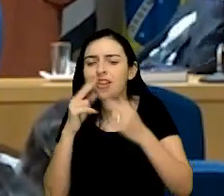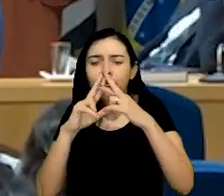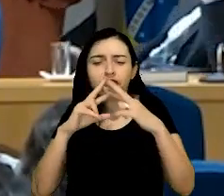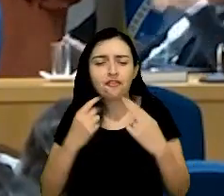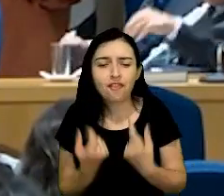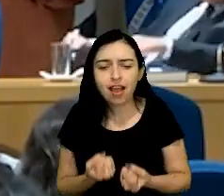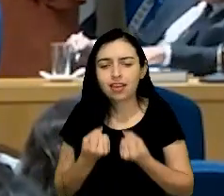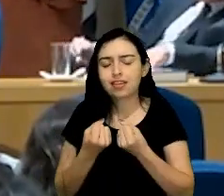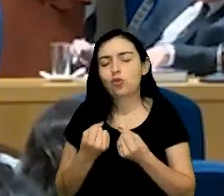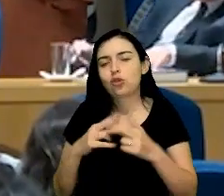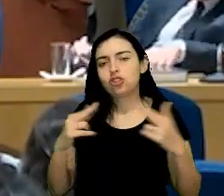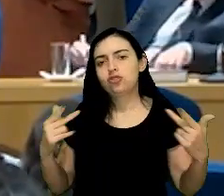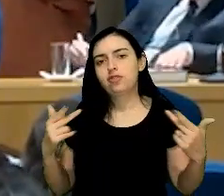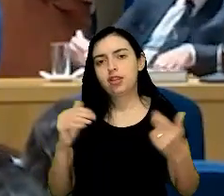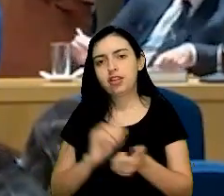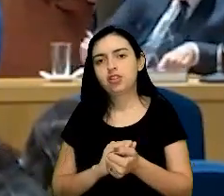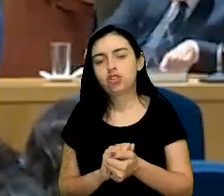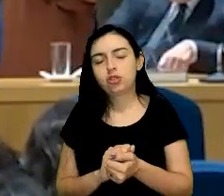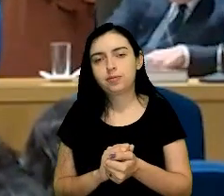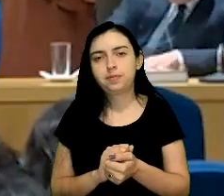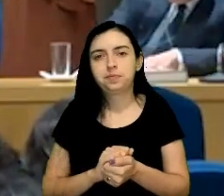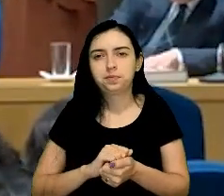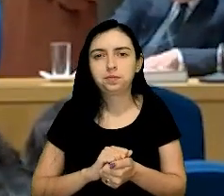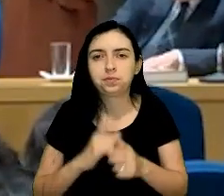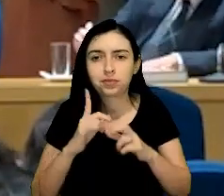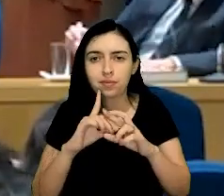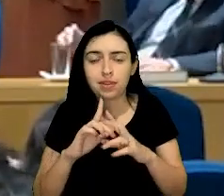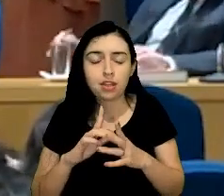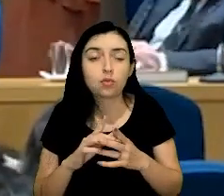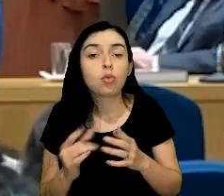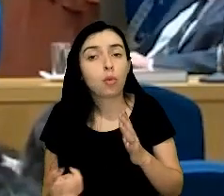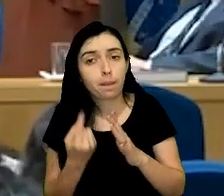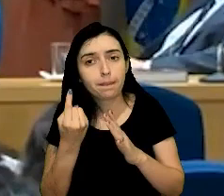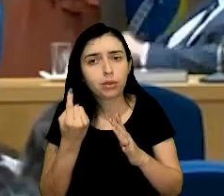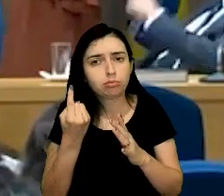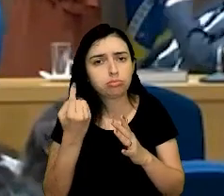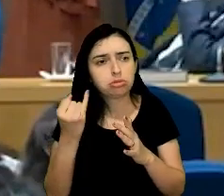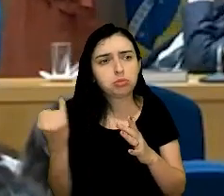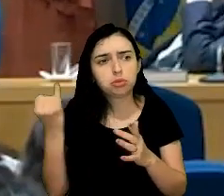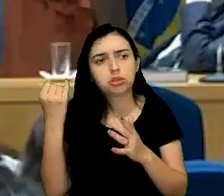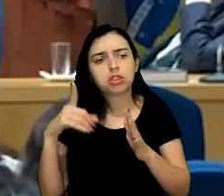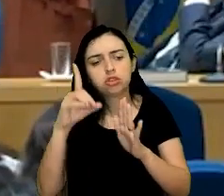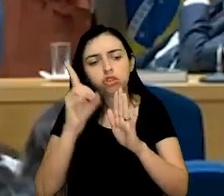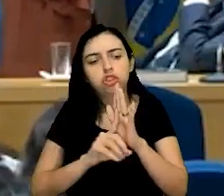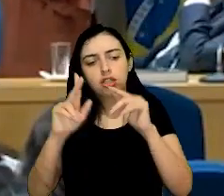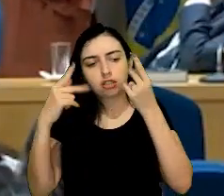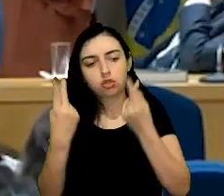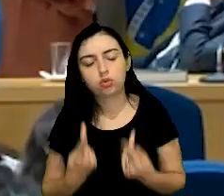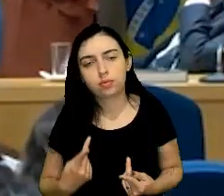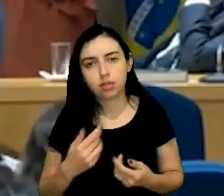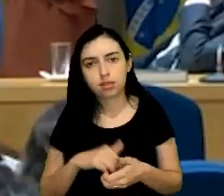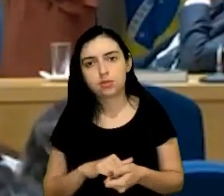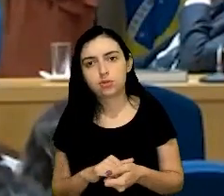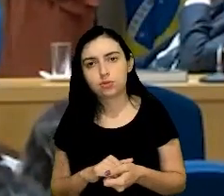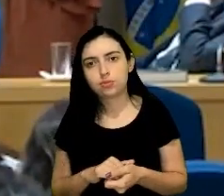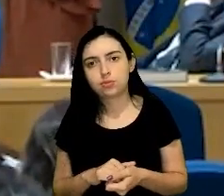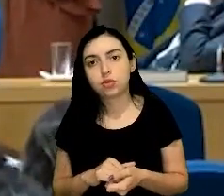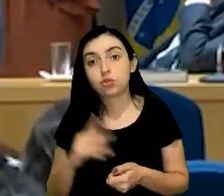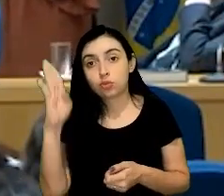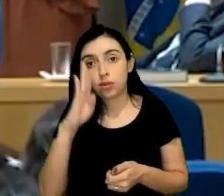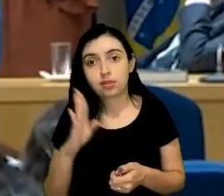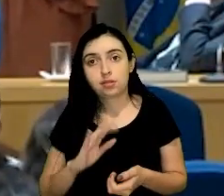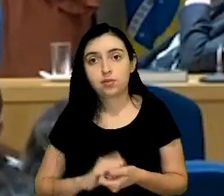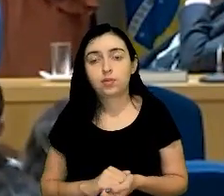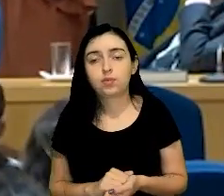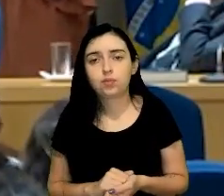Né? Então, esse é um ponto importante na questão dos direitos humanos, né? No Brasil. Para a gente avançar mais